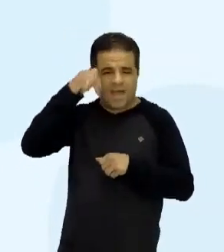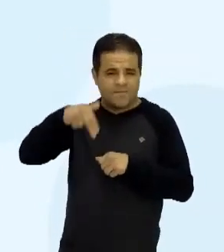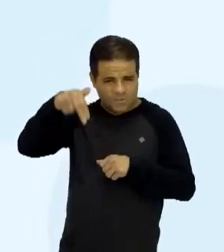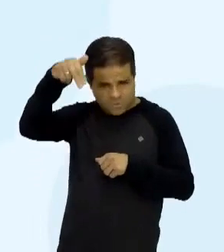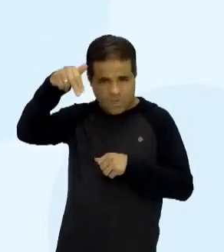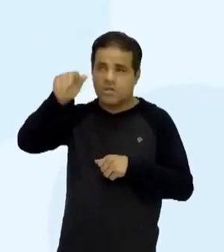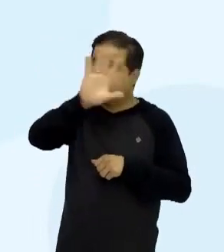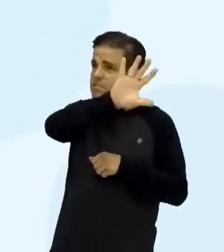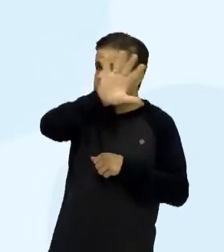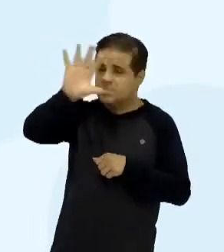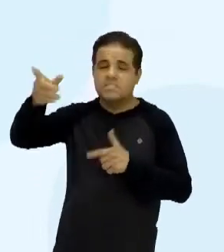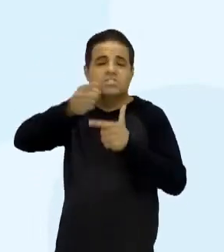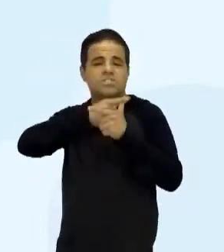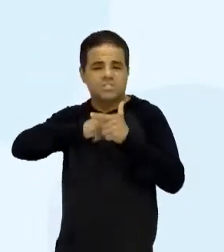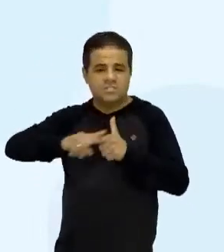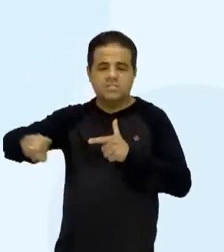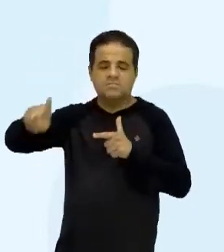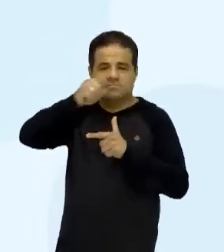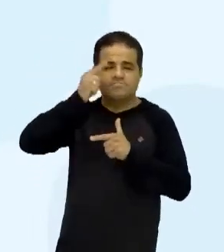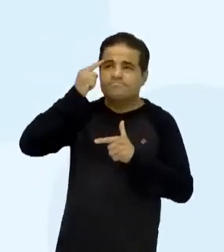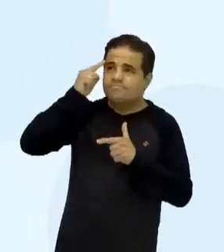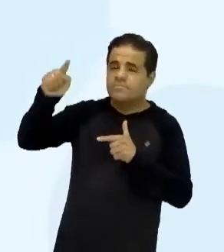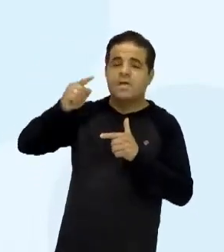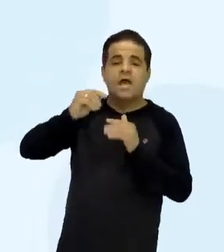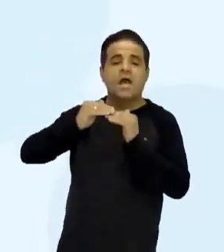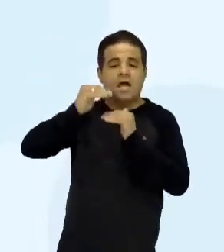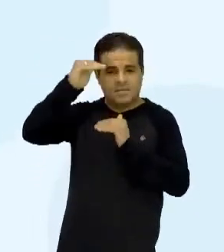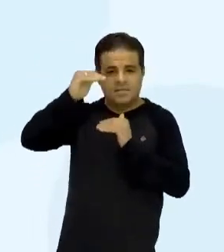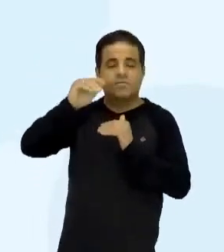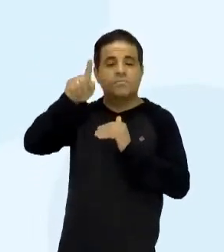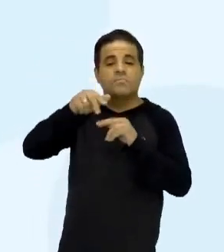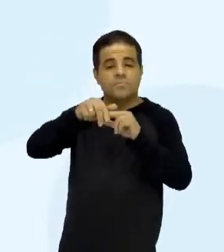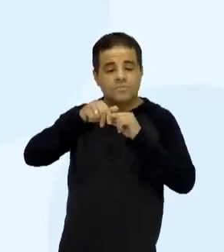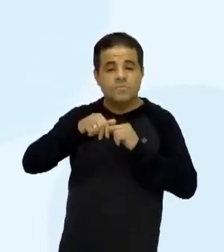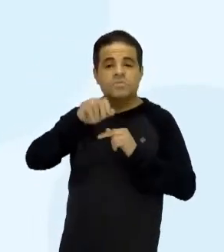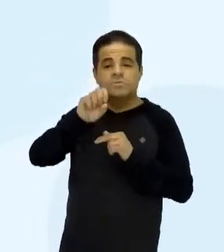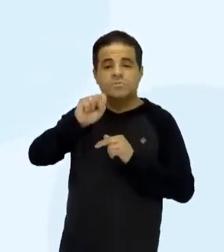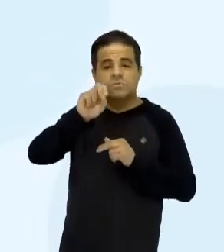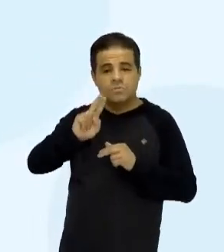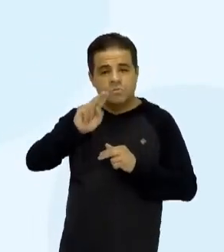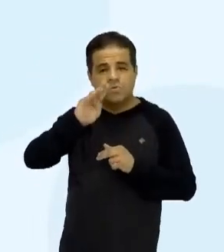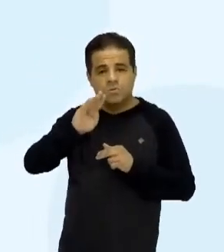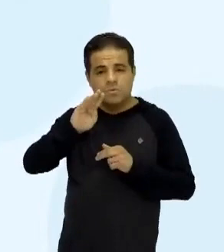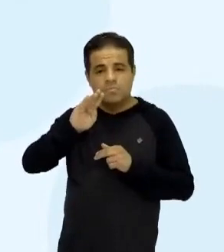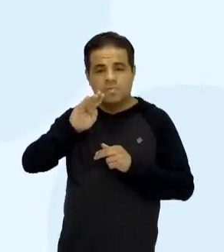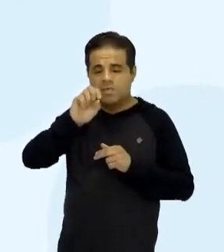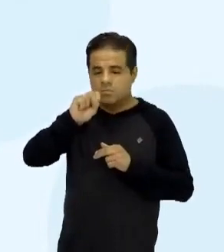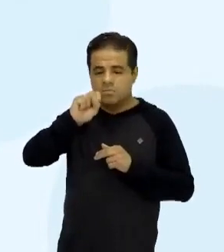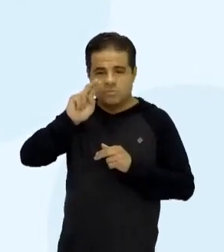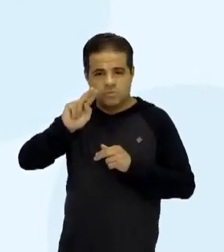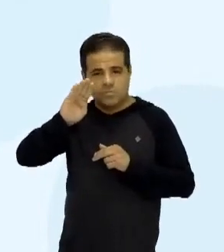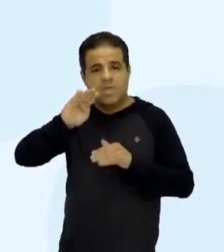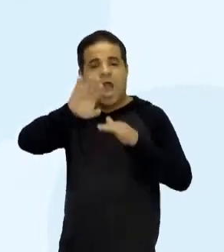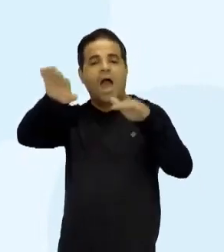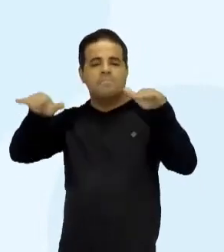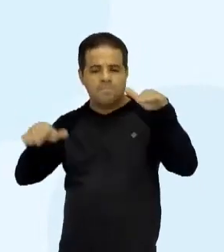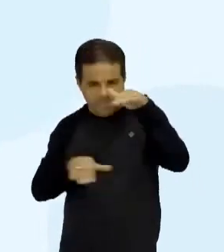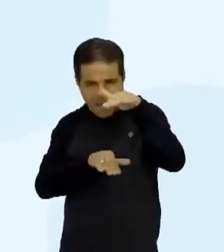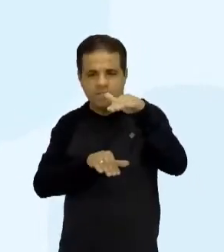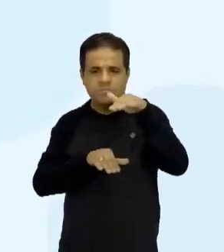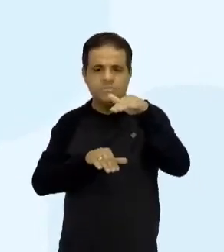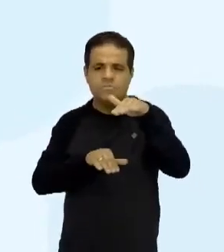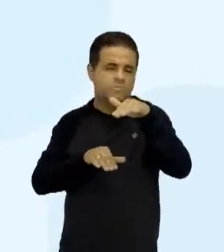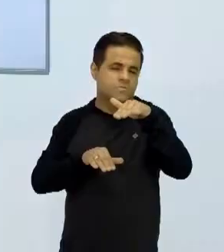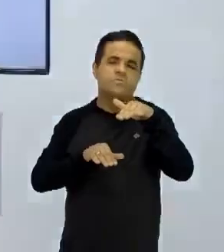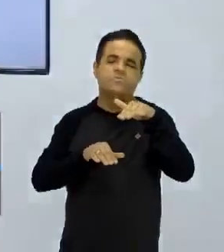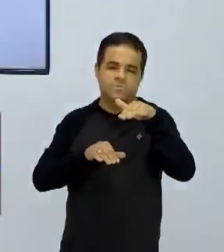aparece, mas é uma divisão imaginária. Por isso que tem a denominação de subsaariana. Sub, né? Abaixo. Sim. Sabe